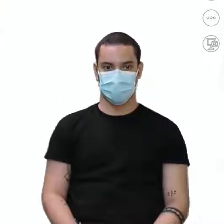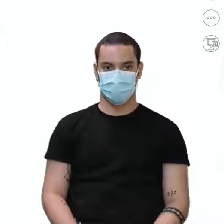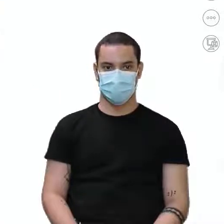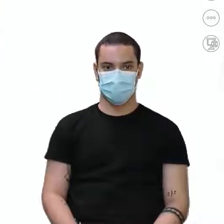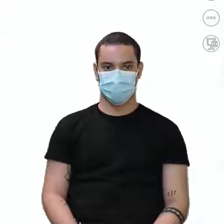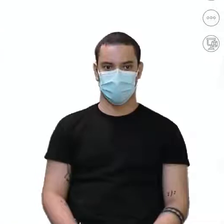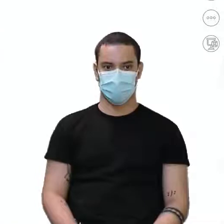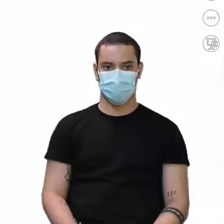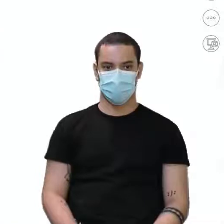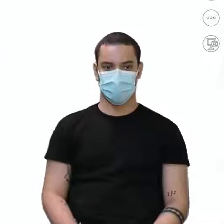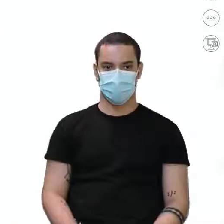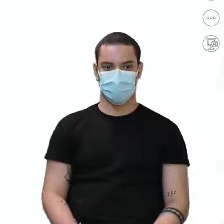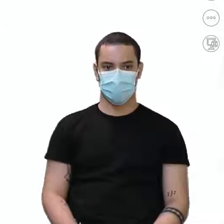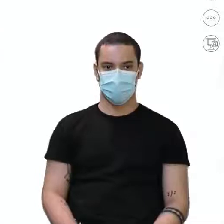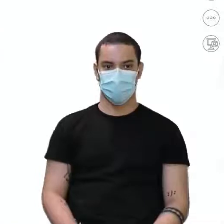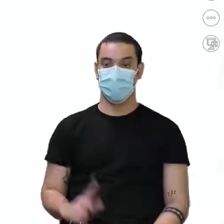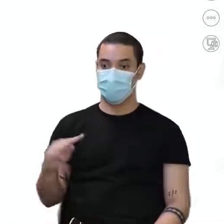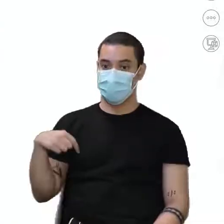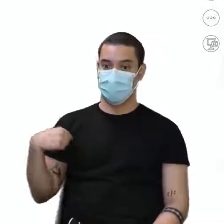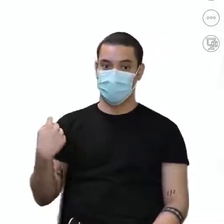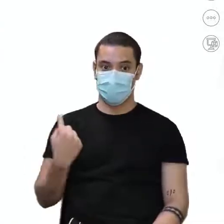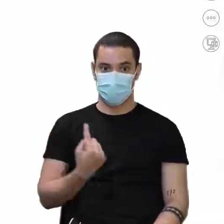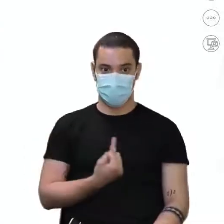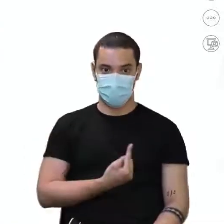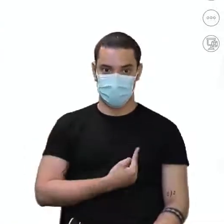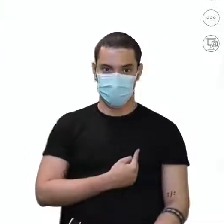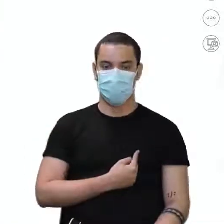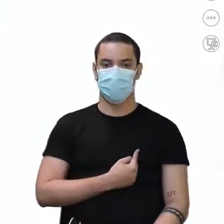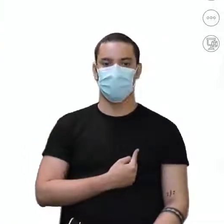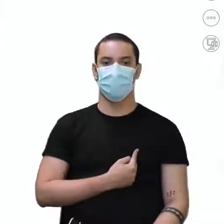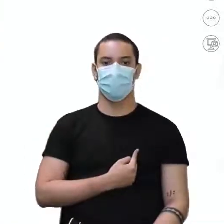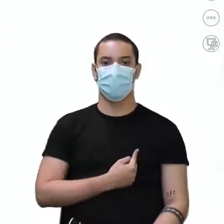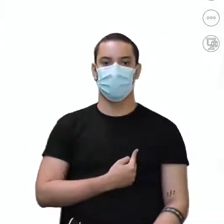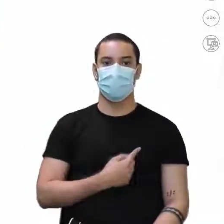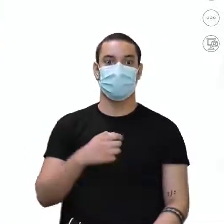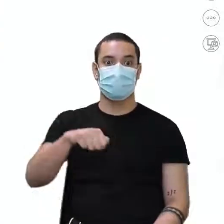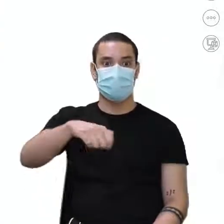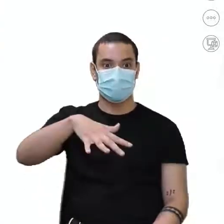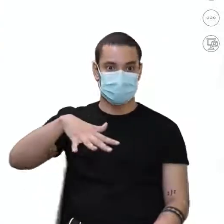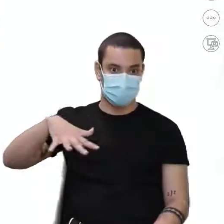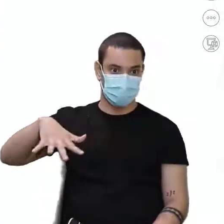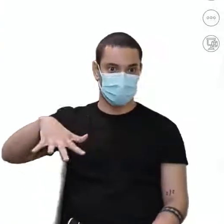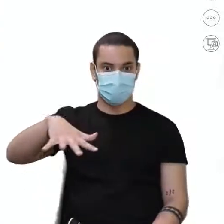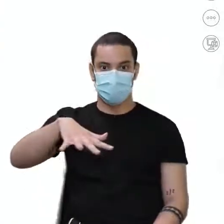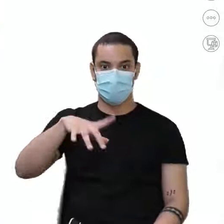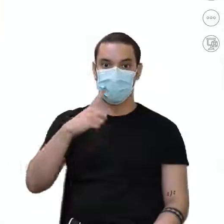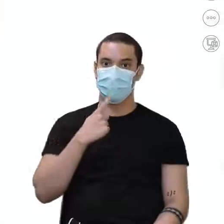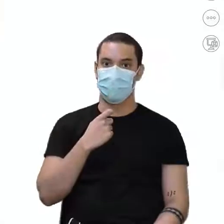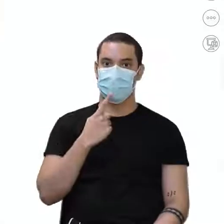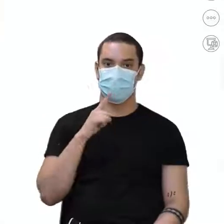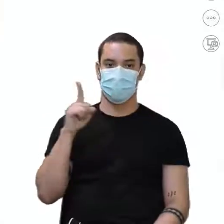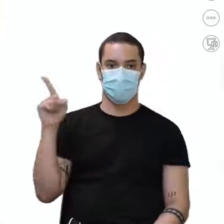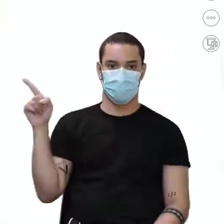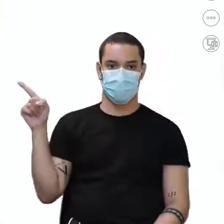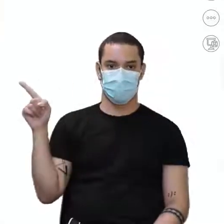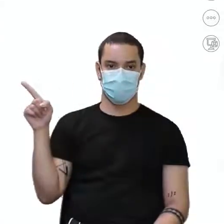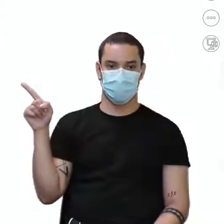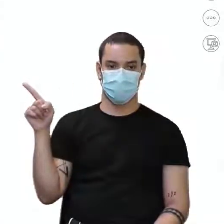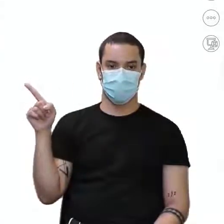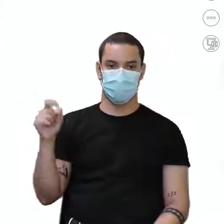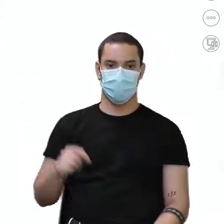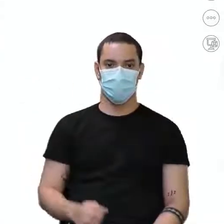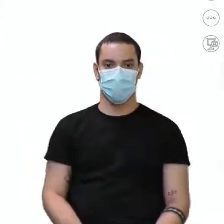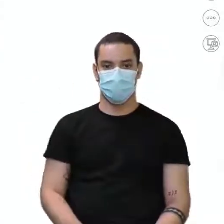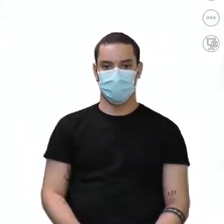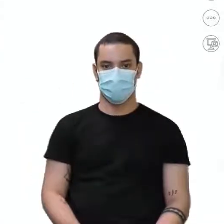é isso? We, nós. Aí o have been waiting, que é a situação todinha. Aqui que é a situação do presente perfeito contínuos. Have